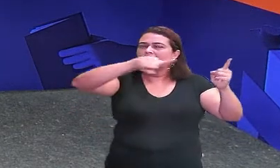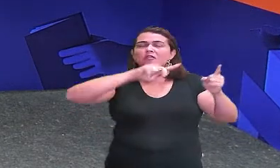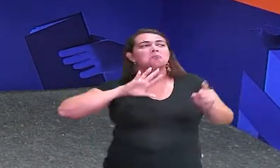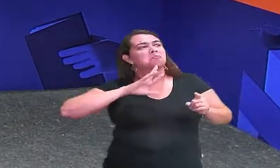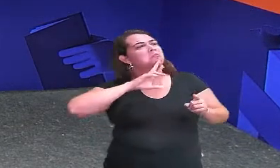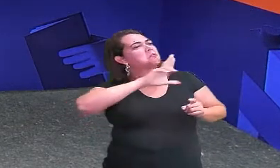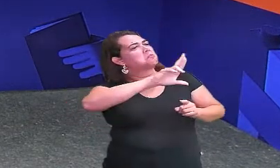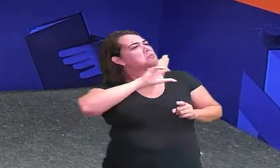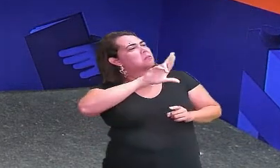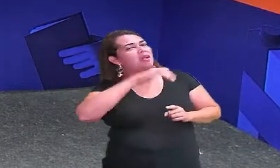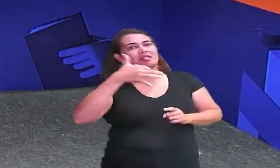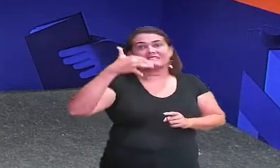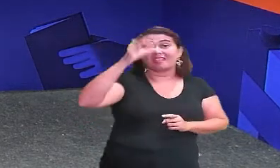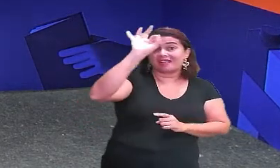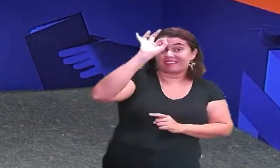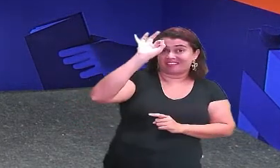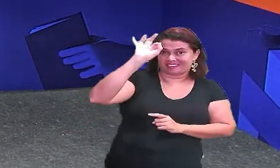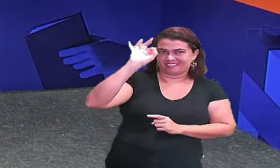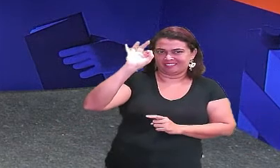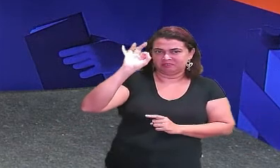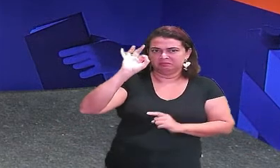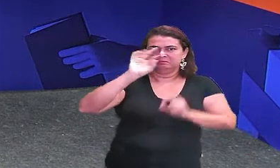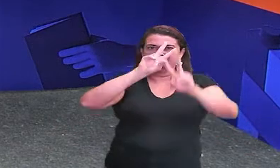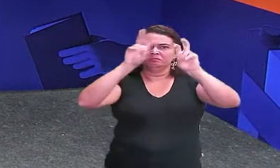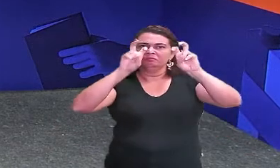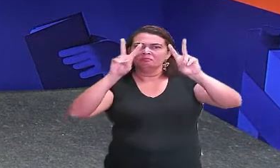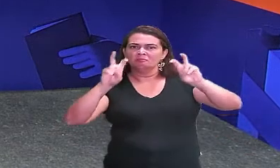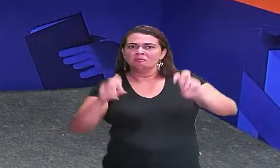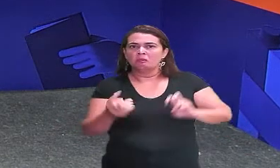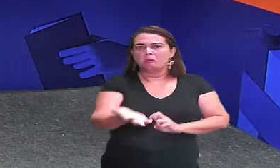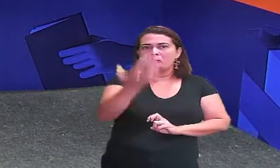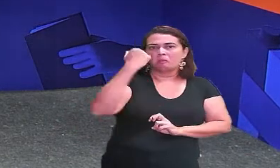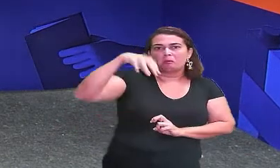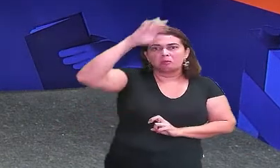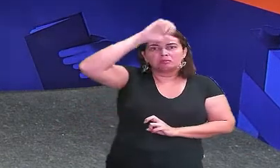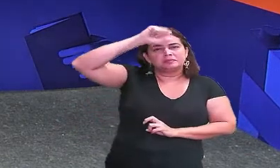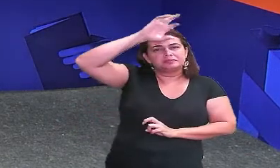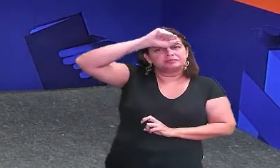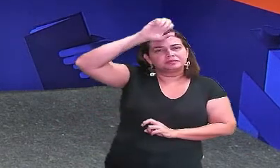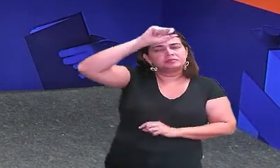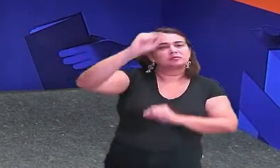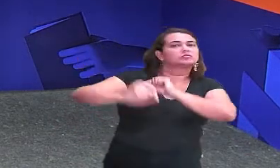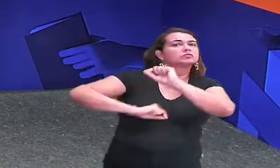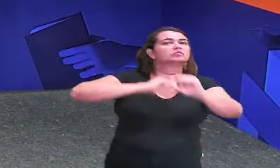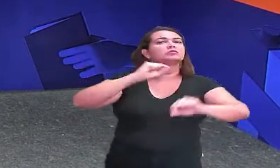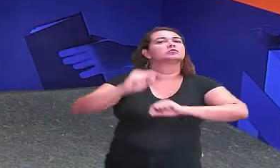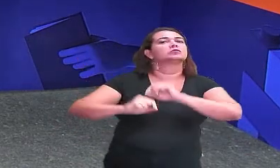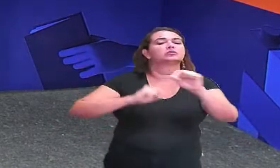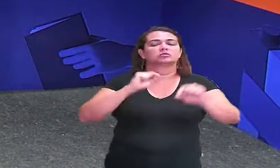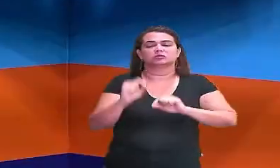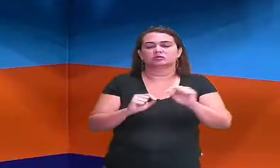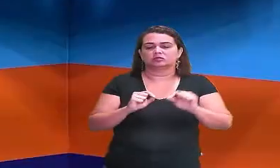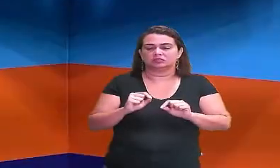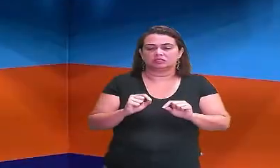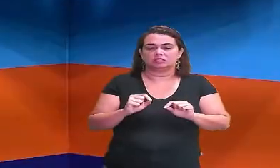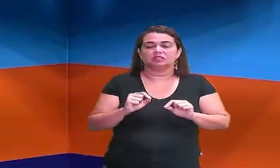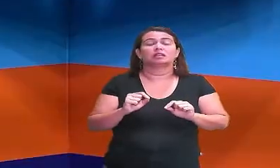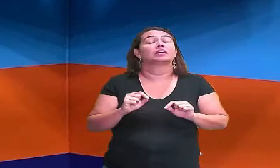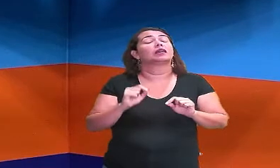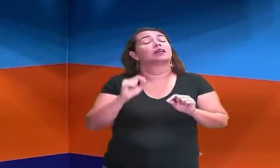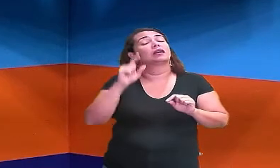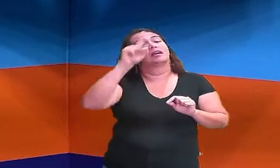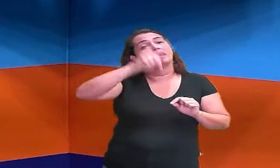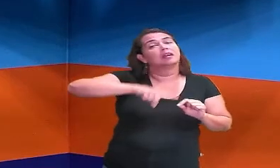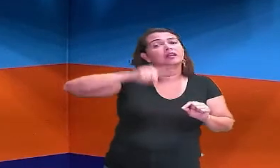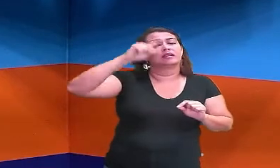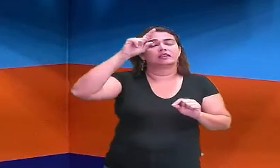de geografia, tá certo? Então vem comigo, vamos aprender um pouquinho sobre a paisagem, conhecendo as paisagens e